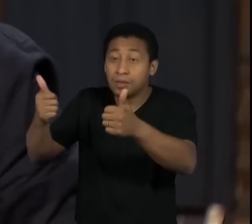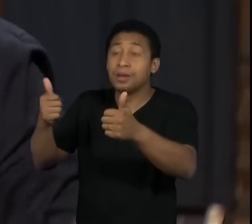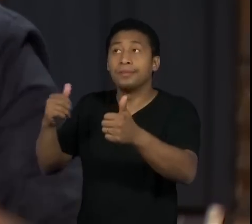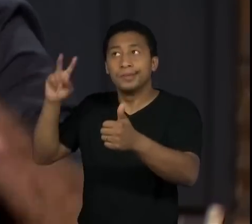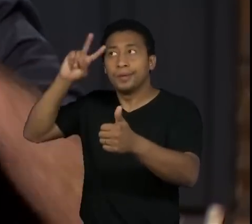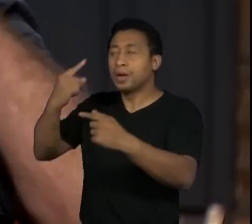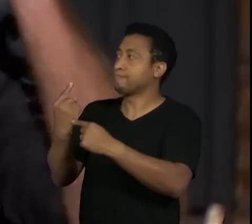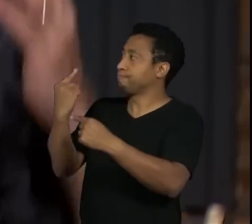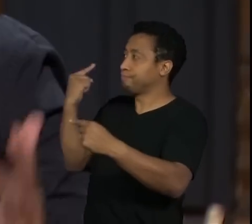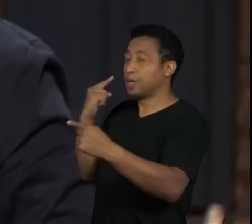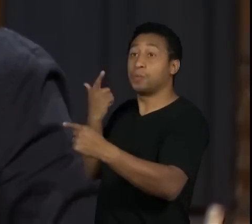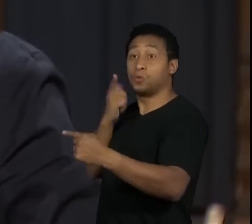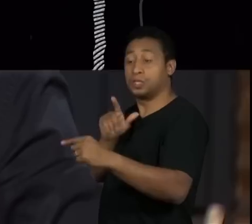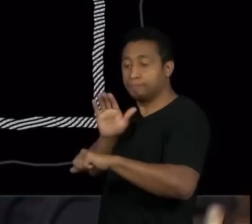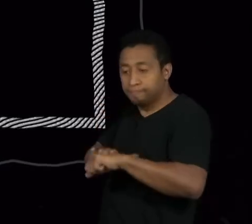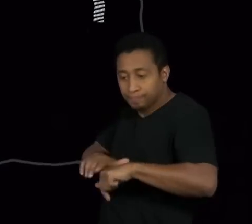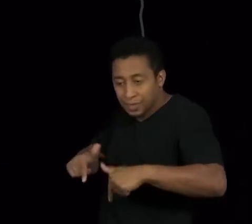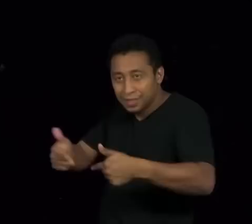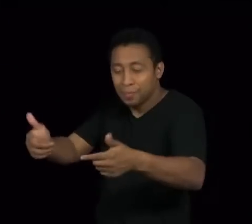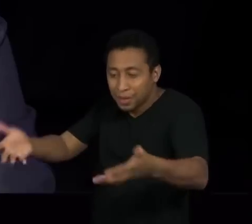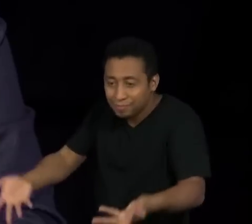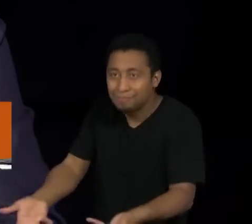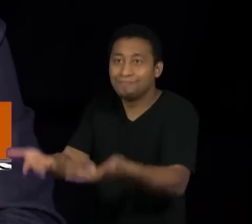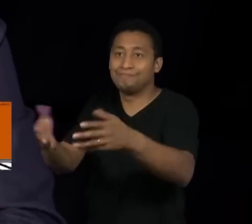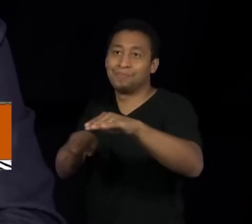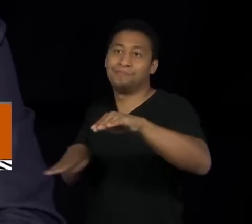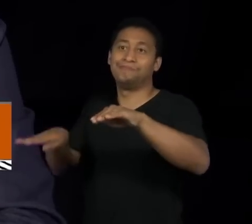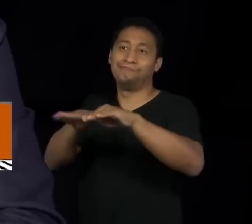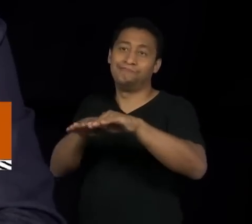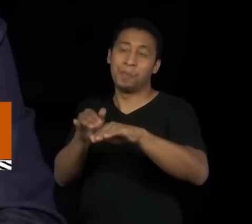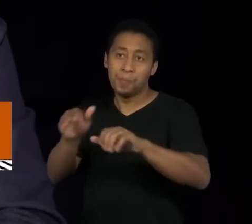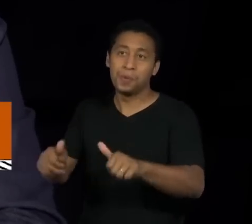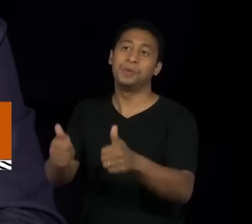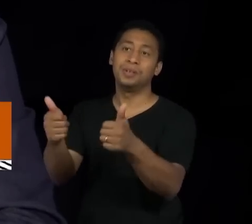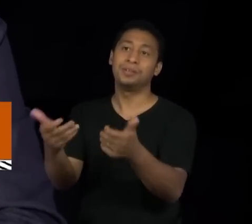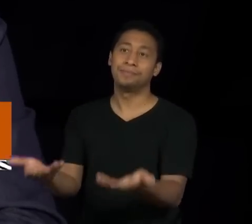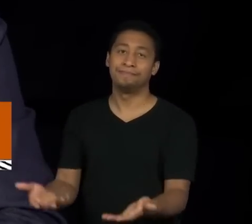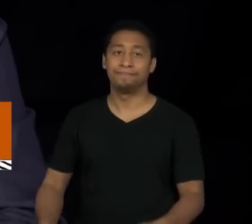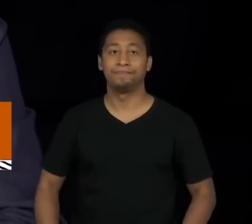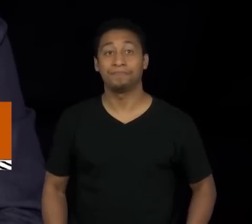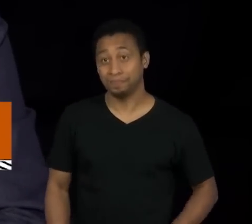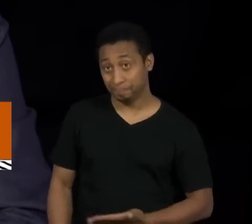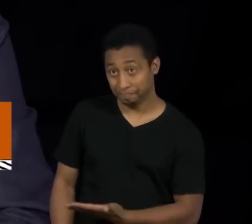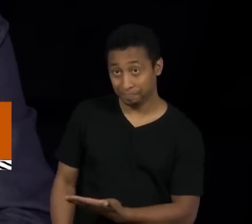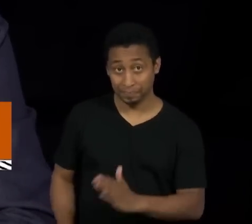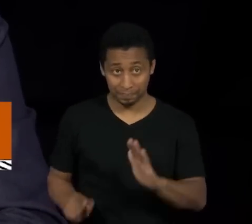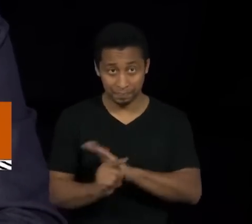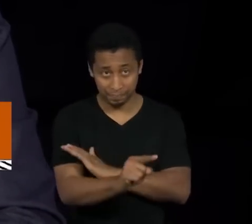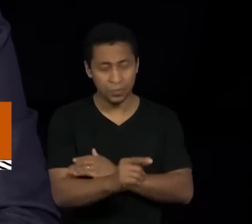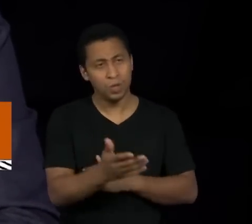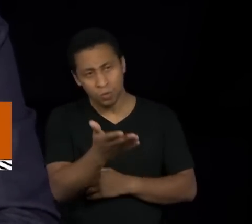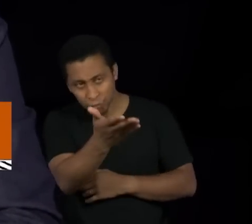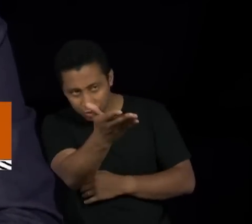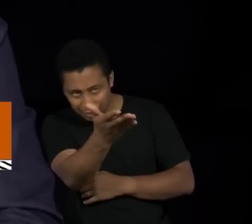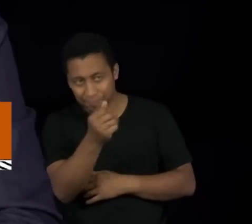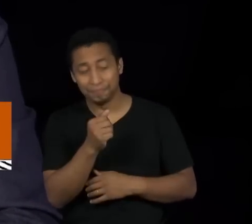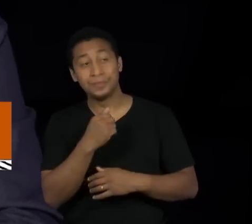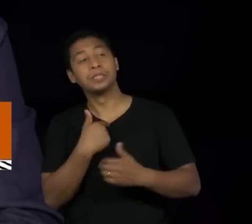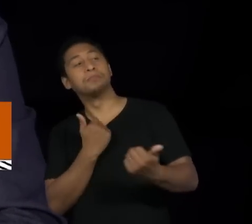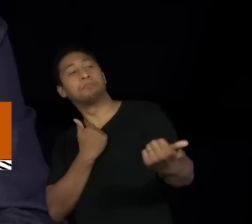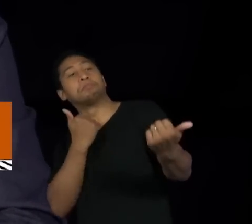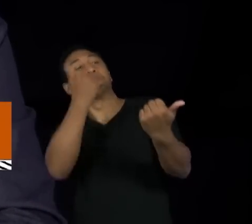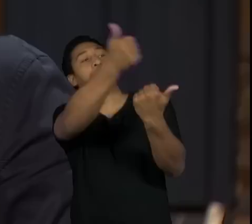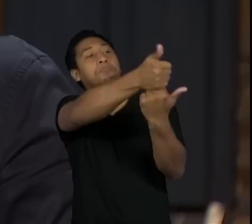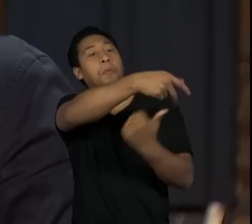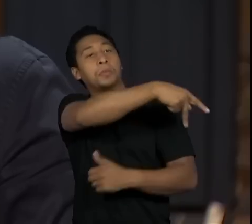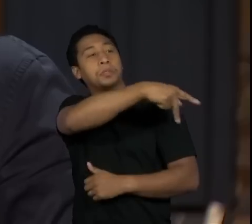hoje e não perpetue as injustiças. Felipe Rogério Neves, o que você faria se estivesse no lugar do presidente do Banco